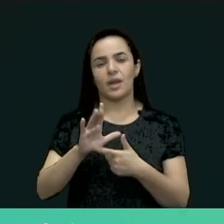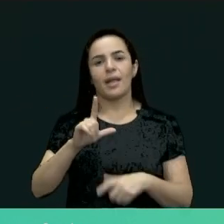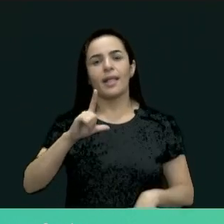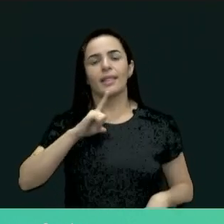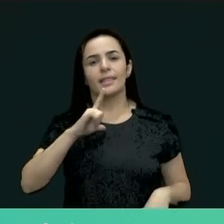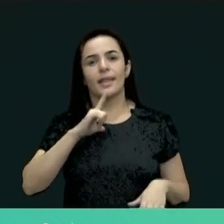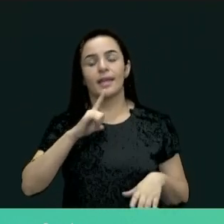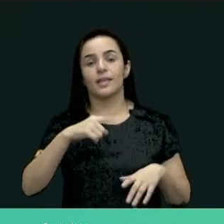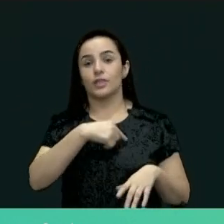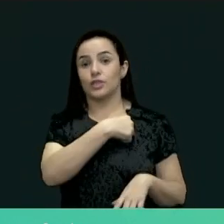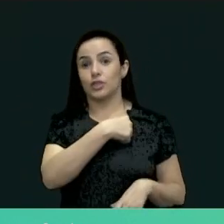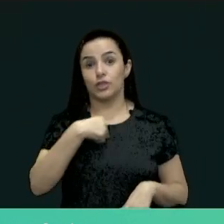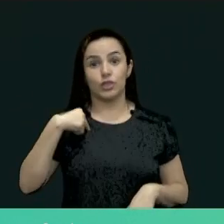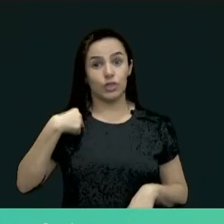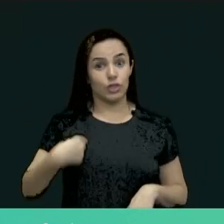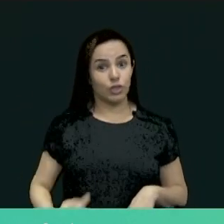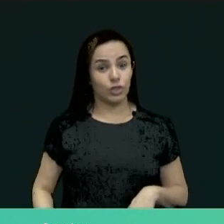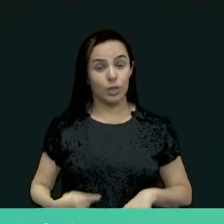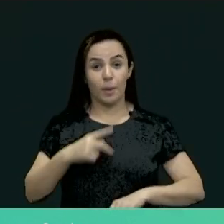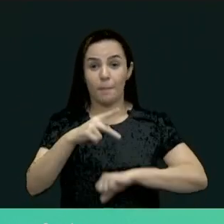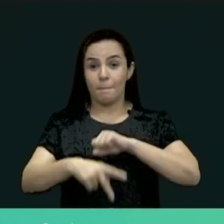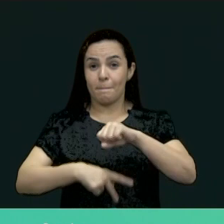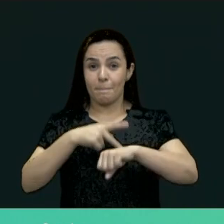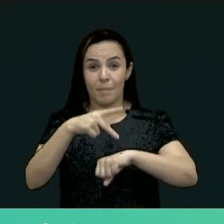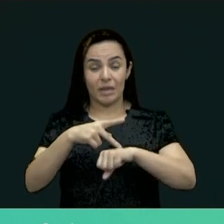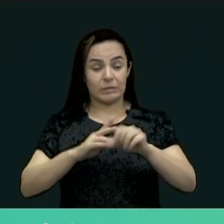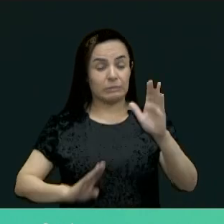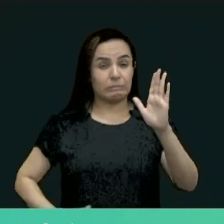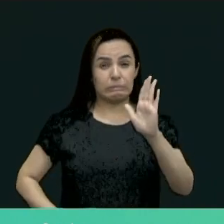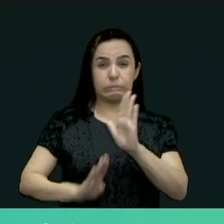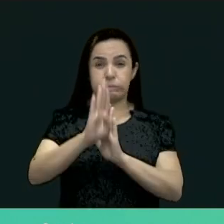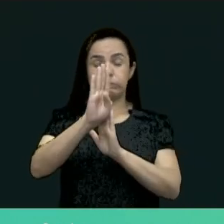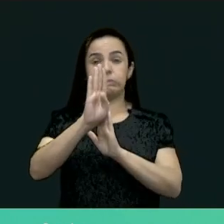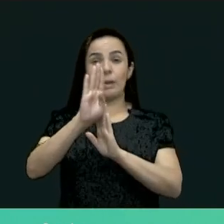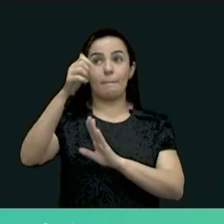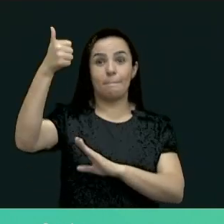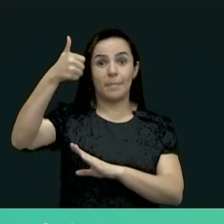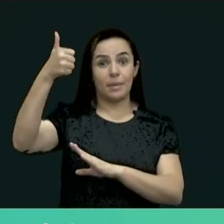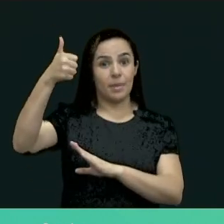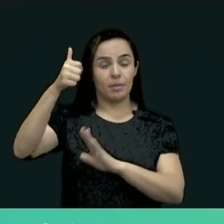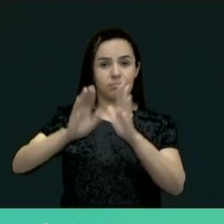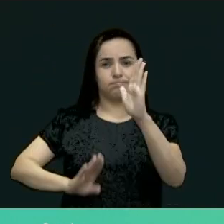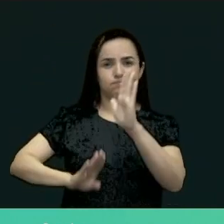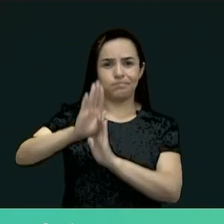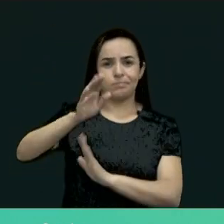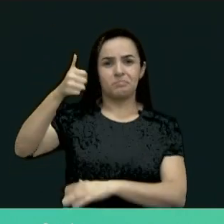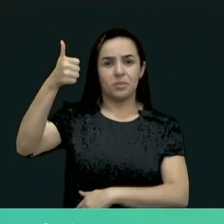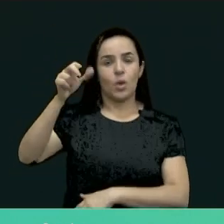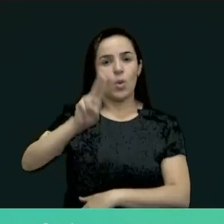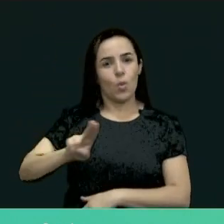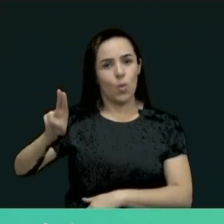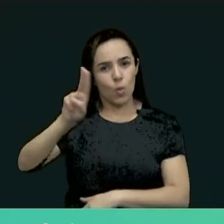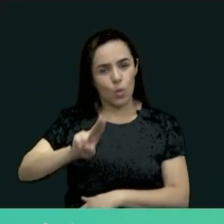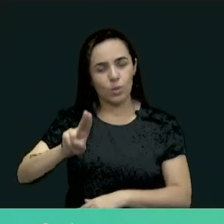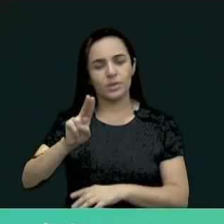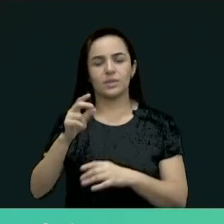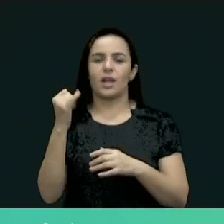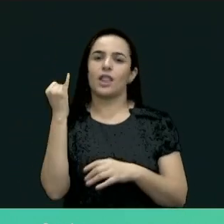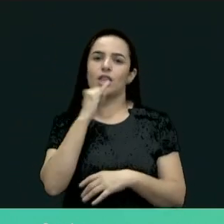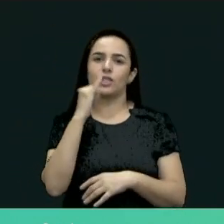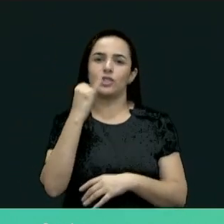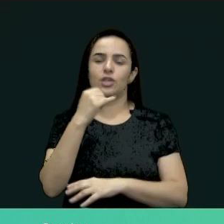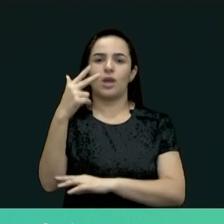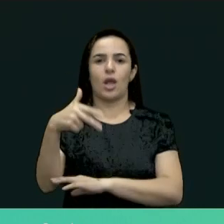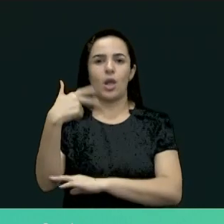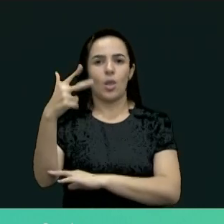a China. A China é o país que mais investe e é o país que ocupa a primeira posição em capacidade instalada e